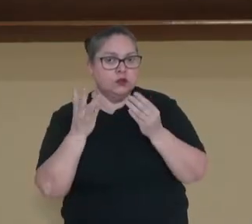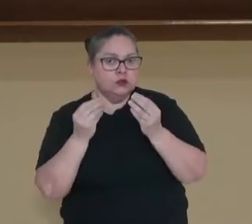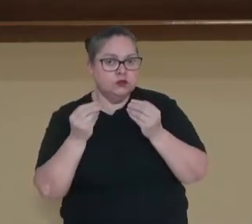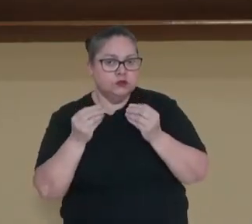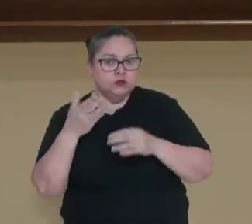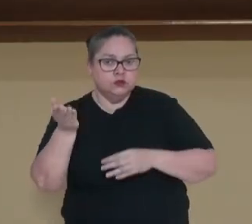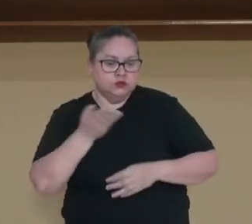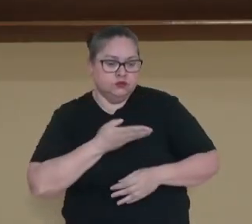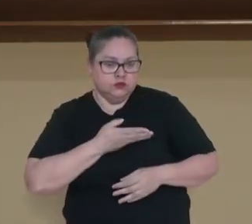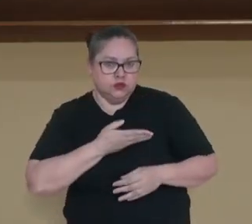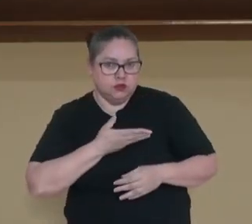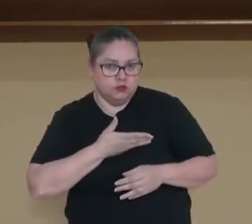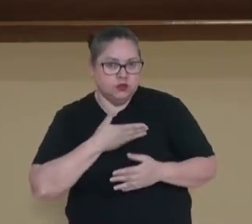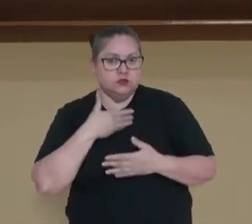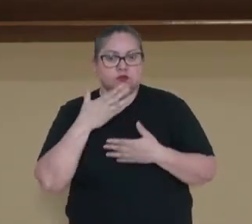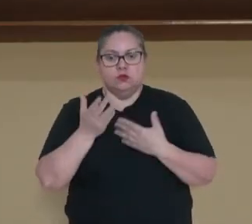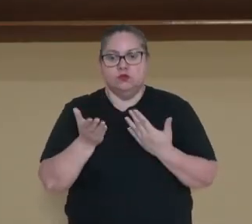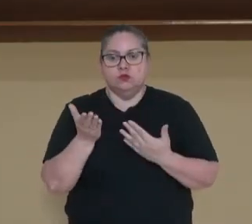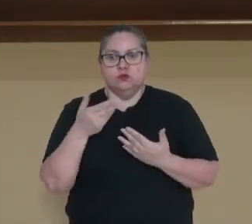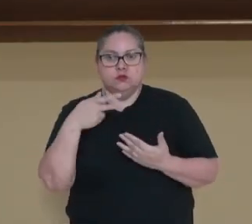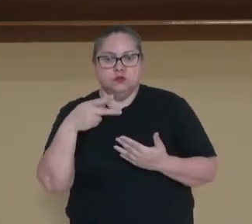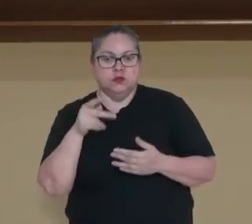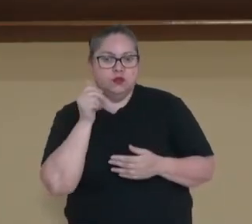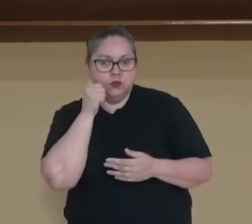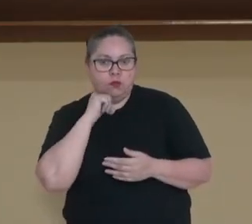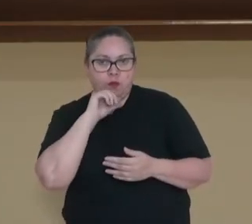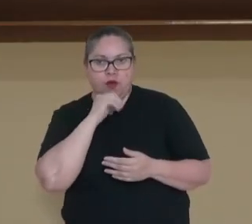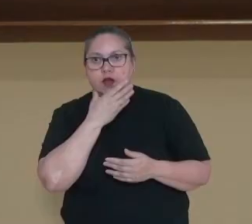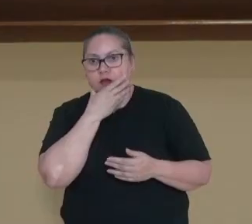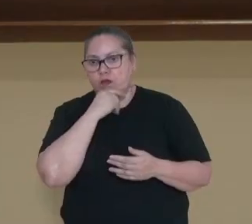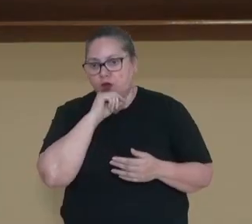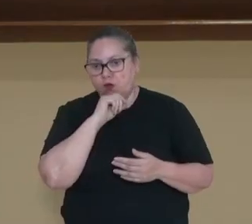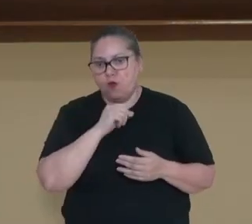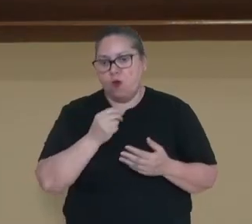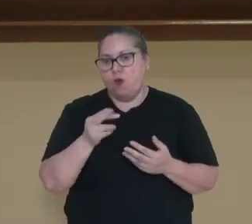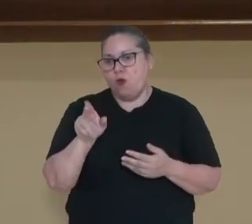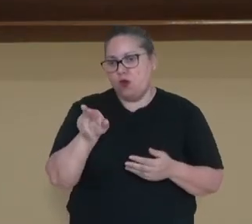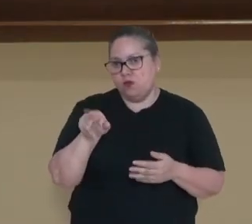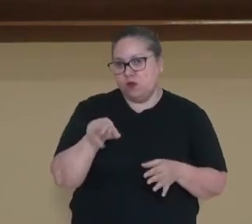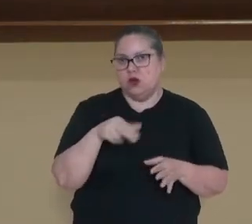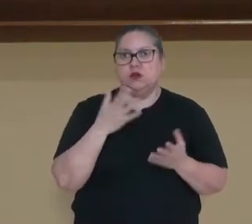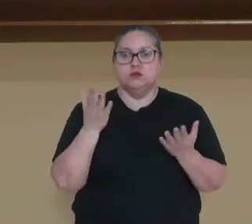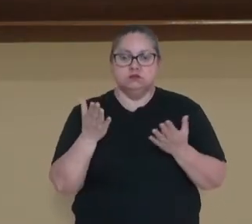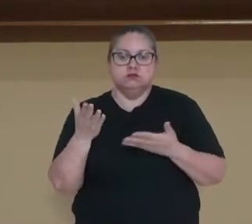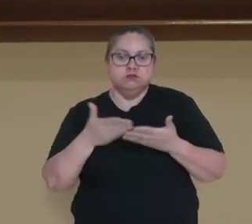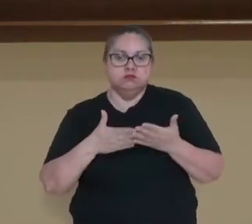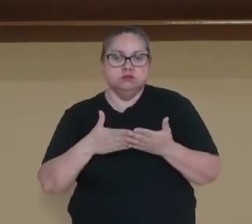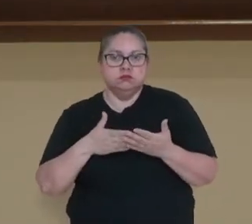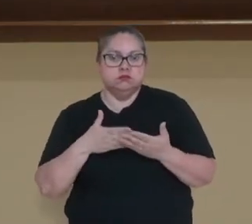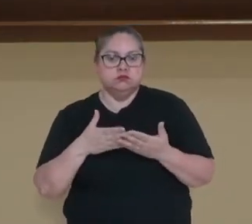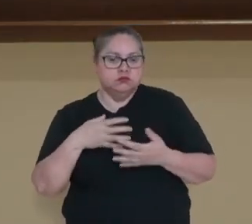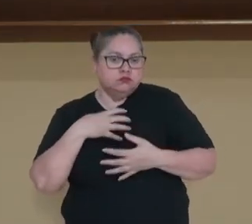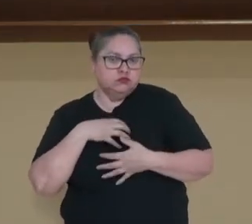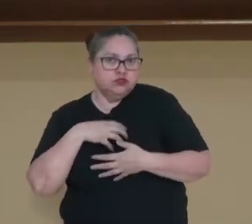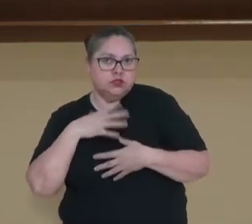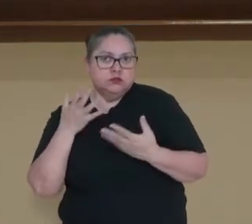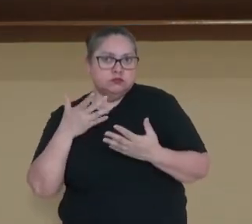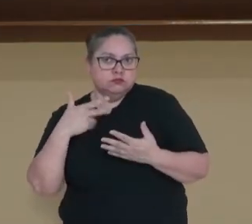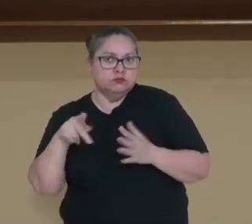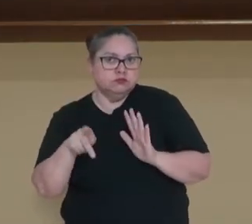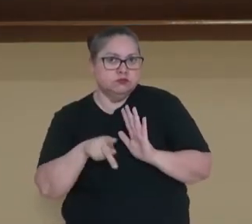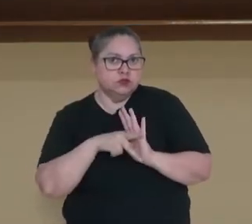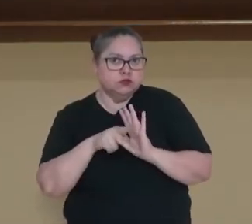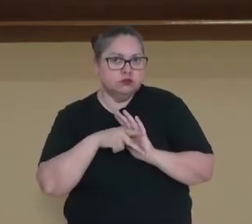os seus colegas, ou com os seus pais, né, ou com um irmão, alguém bem chegado através de um gesto. Muitas